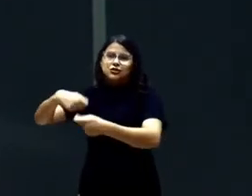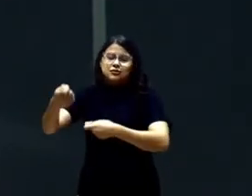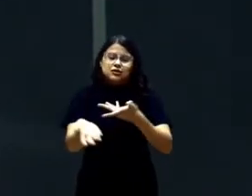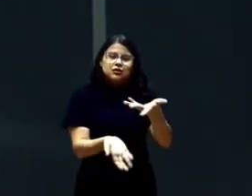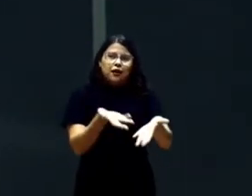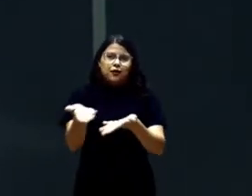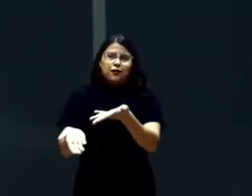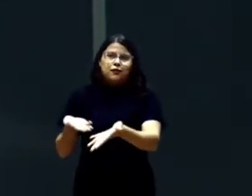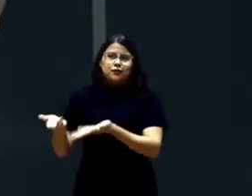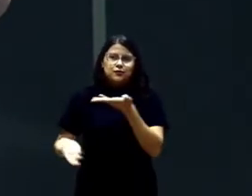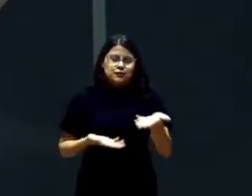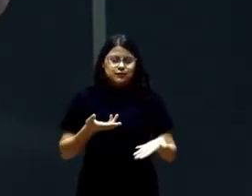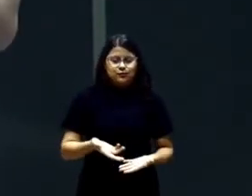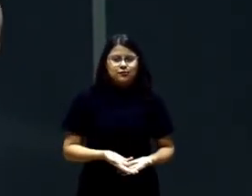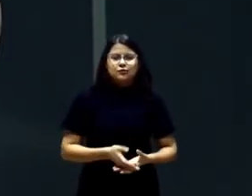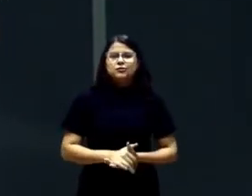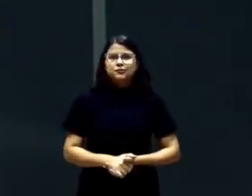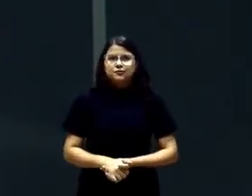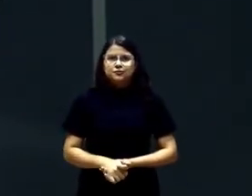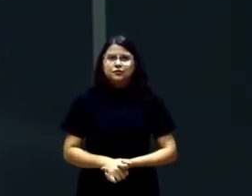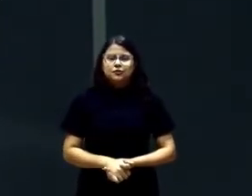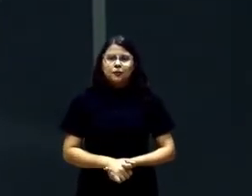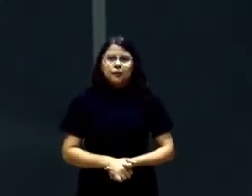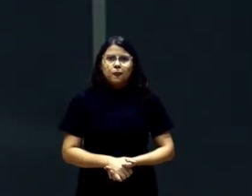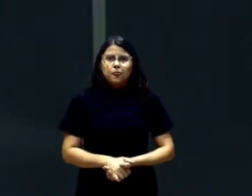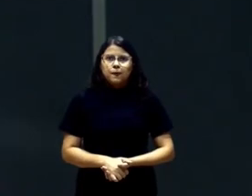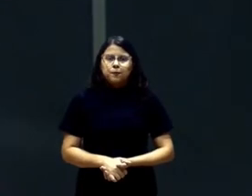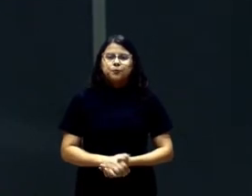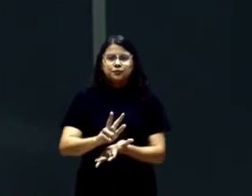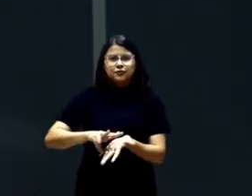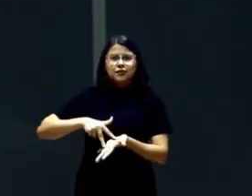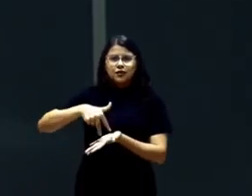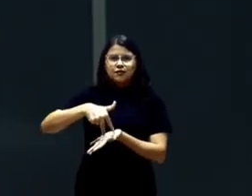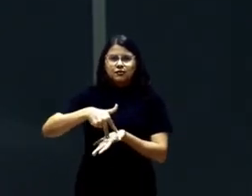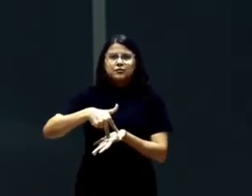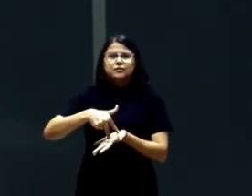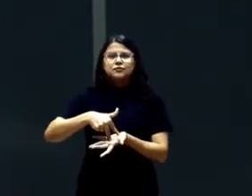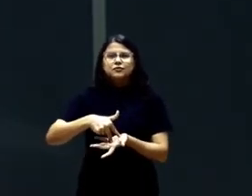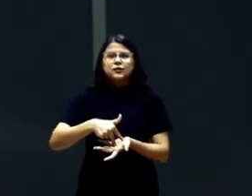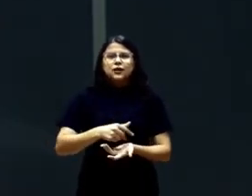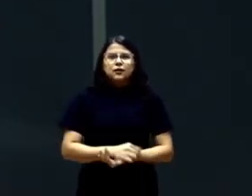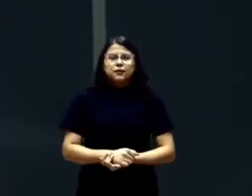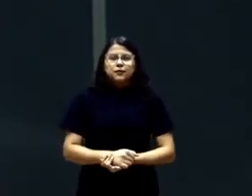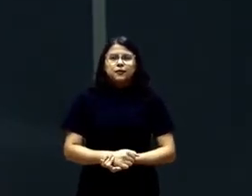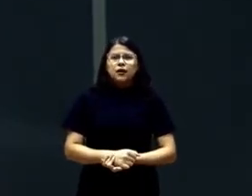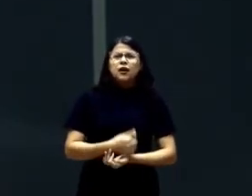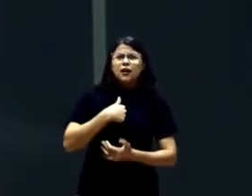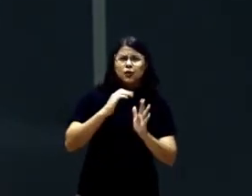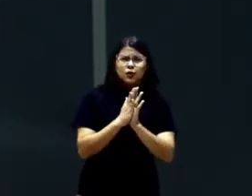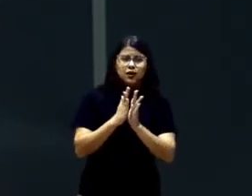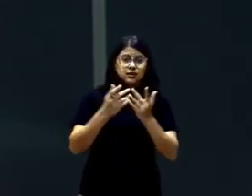Porque um dia você vai prestar conta daquilo que Ele colocou nas suas mãos. Convida a igreja a se pôr de pé. Eu preciso de